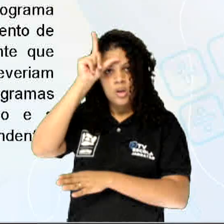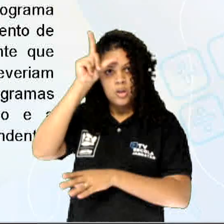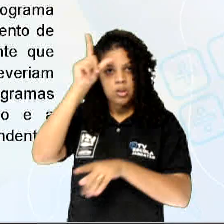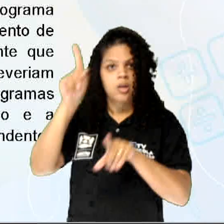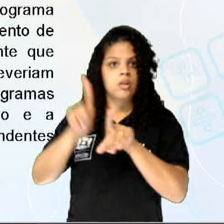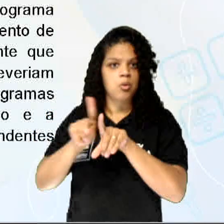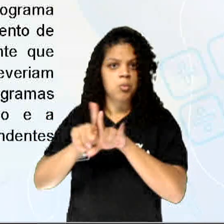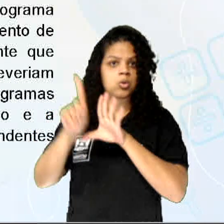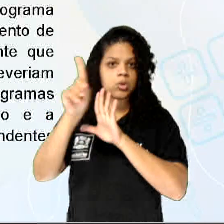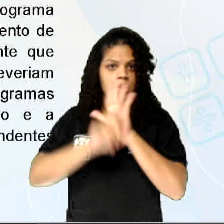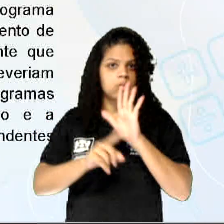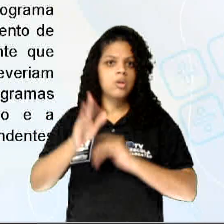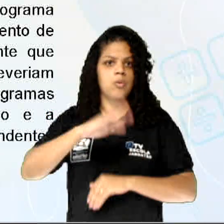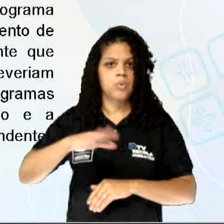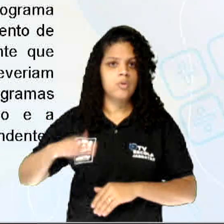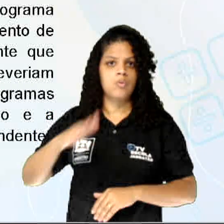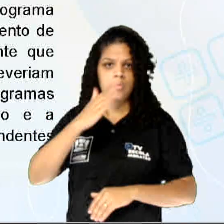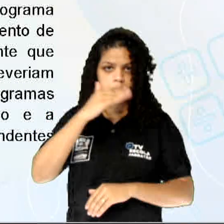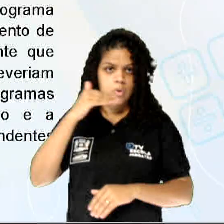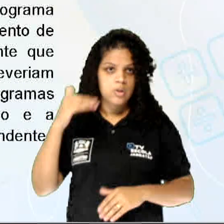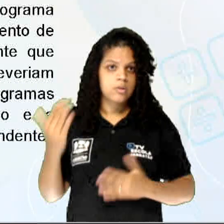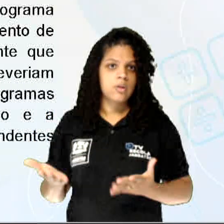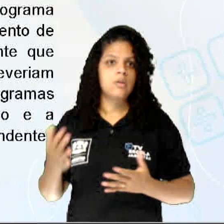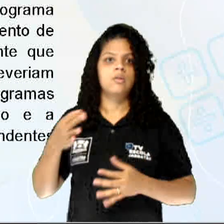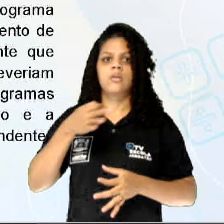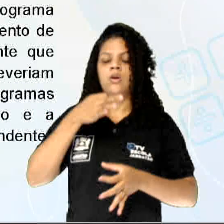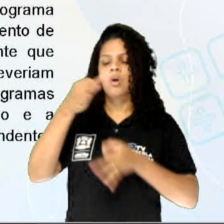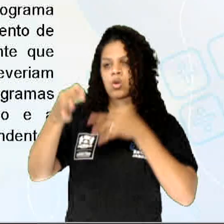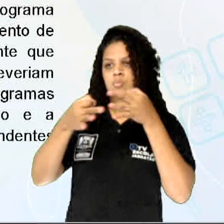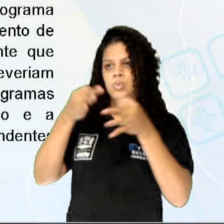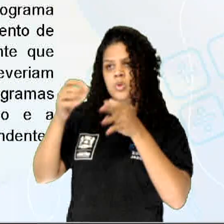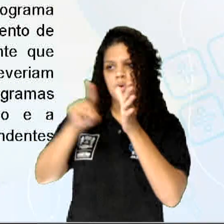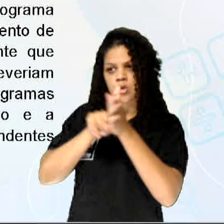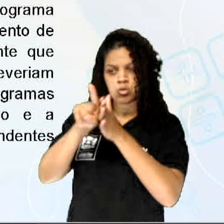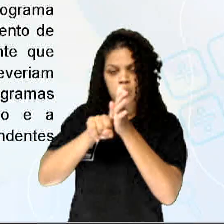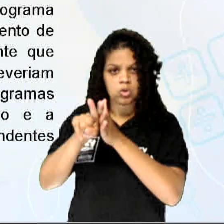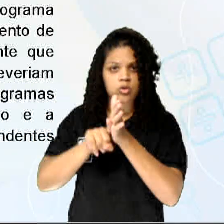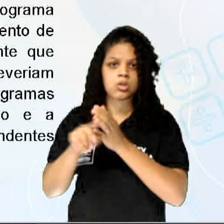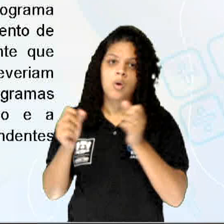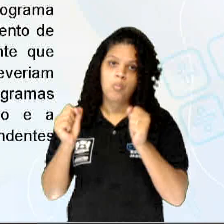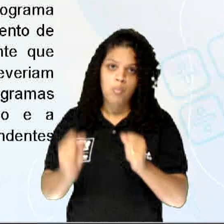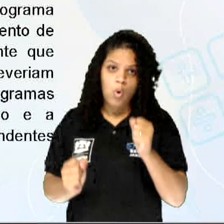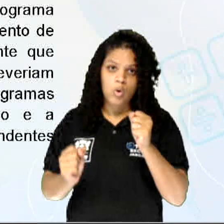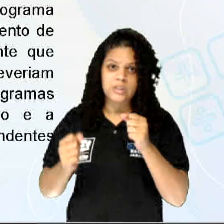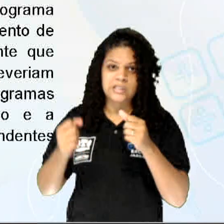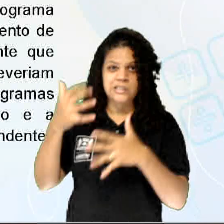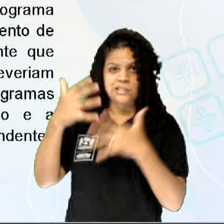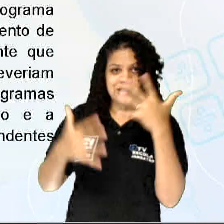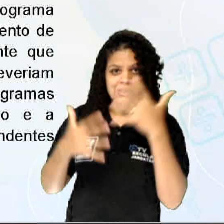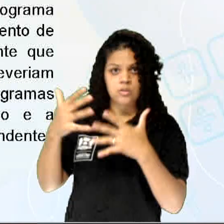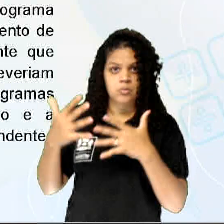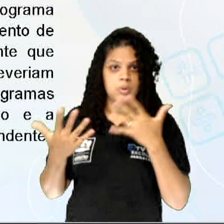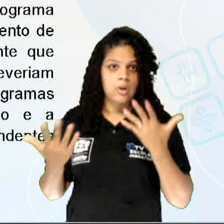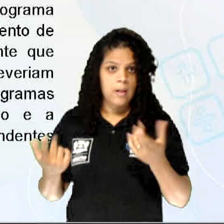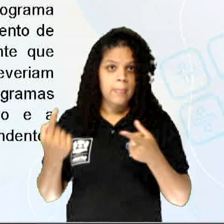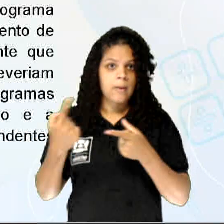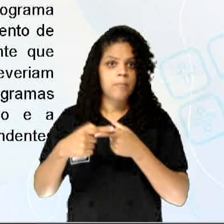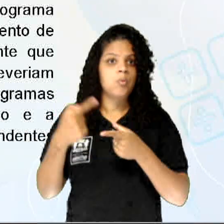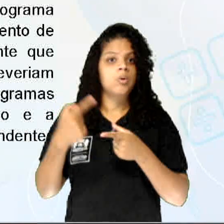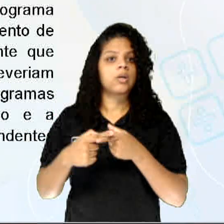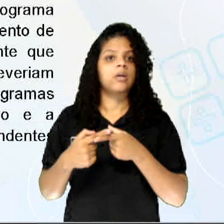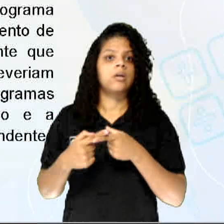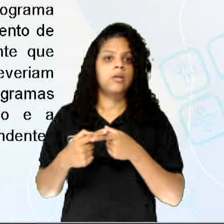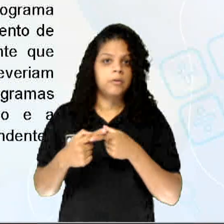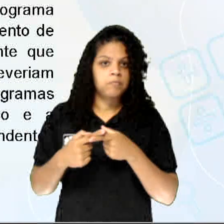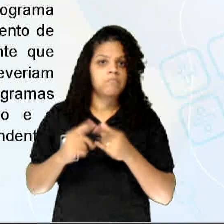perguntas sobre o tema nas pesquisas de opinião pode levar a distorções. Ele afirma que a adesão à proposta é